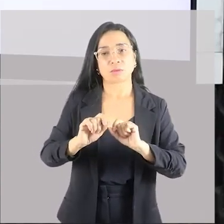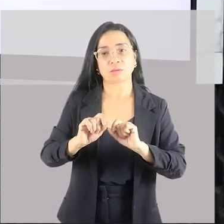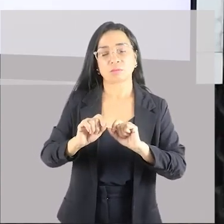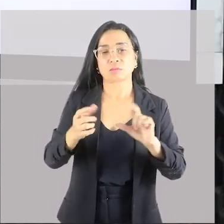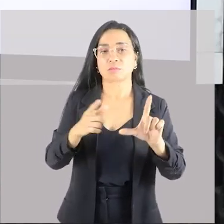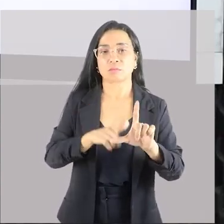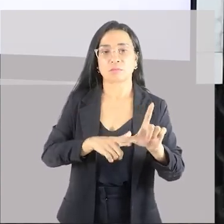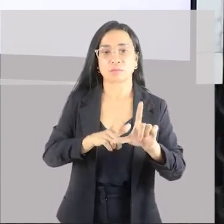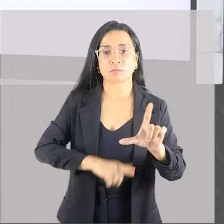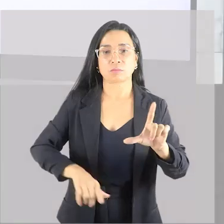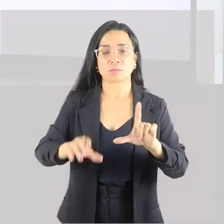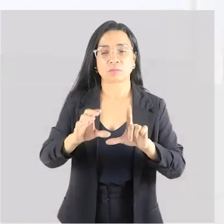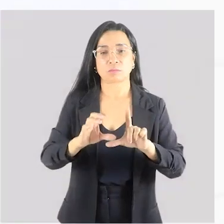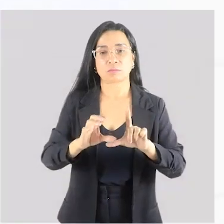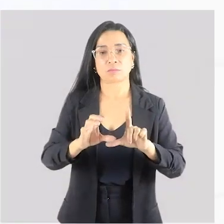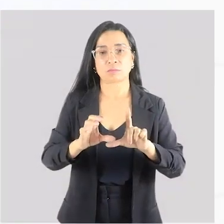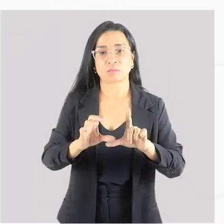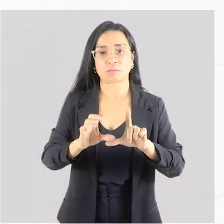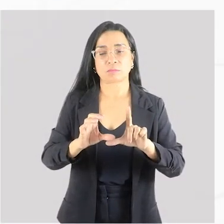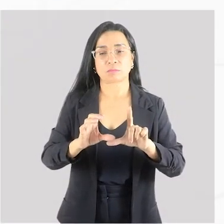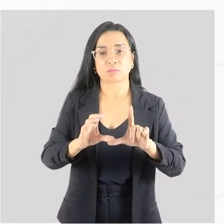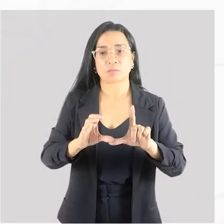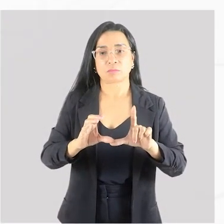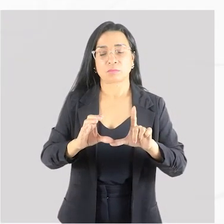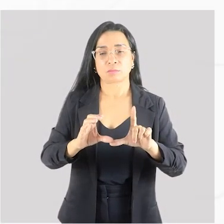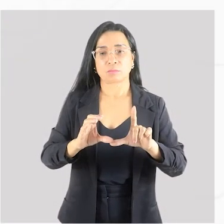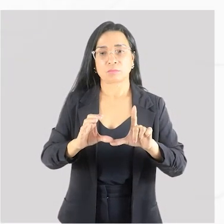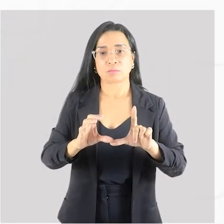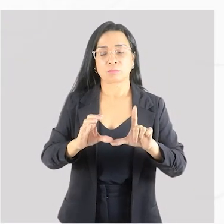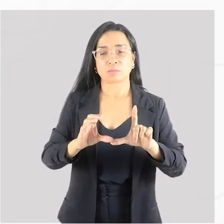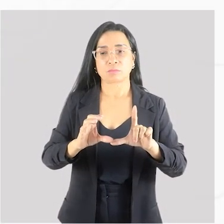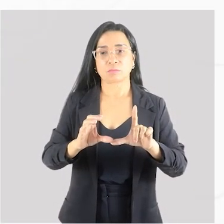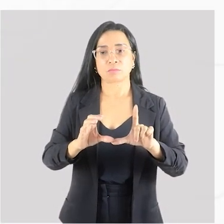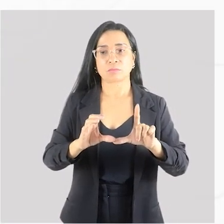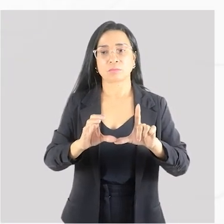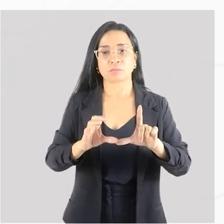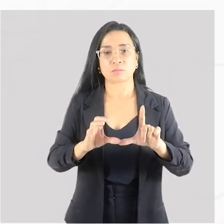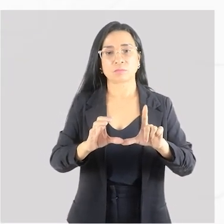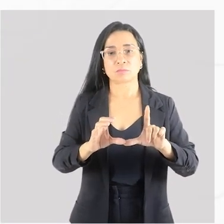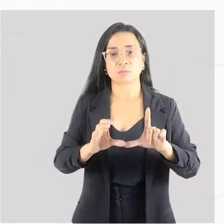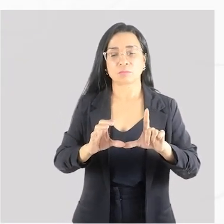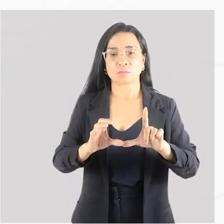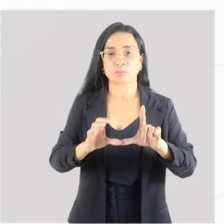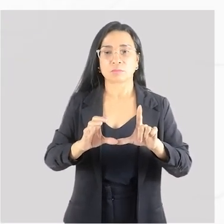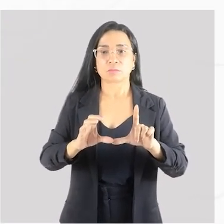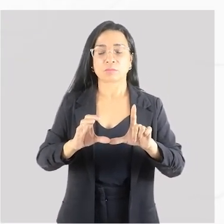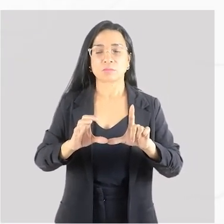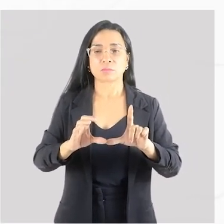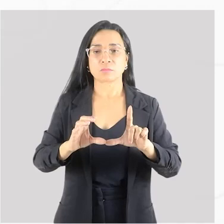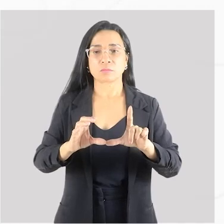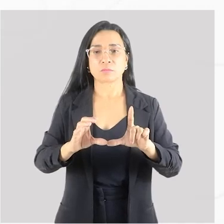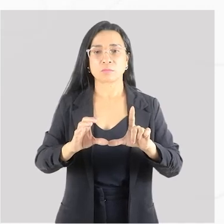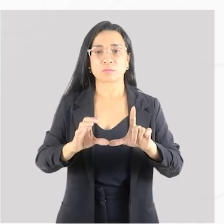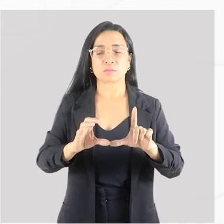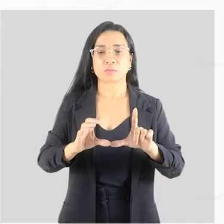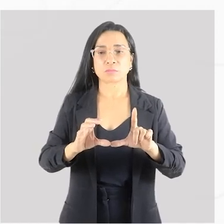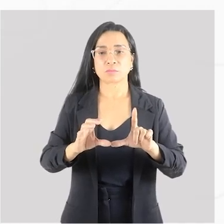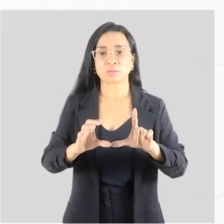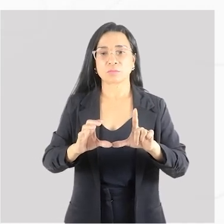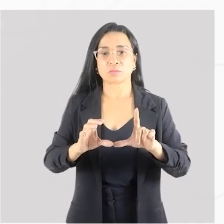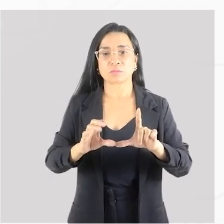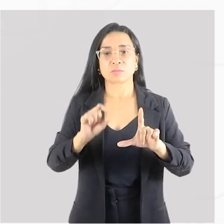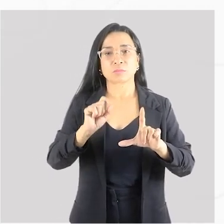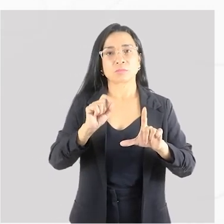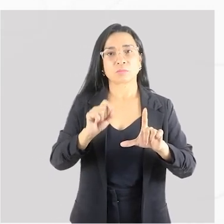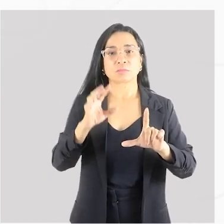direta. Olha aqui, a democracia direta ou participativa, mantida por meio de assembleias frequentes, todos os cidadãos.